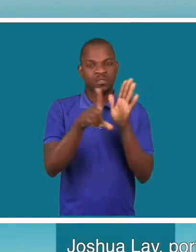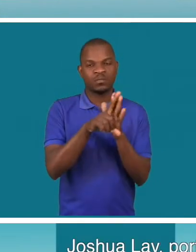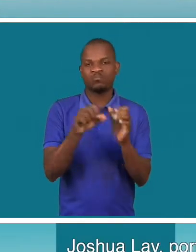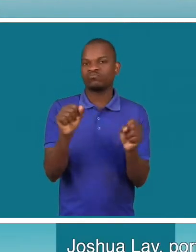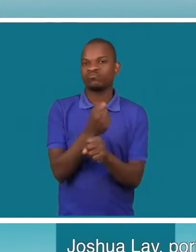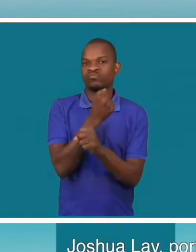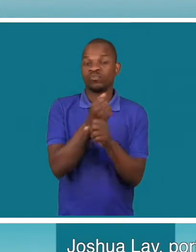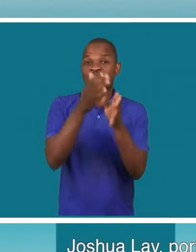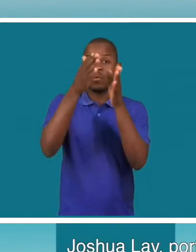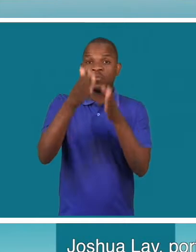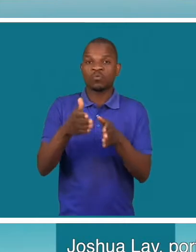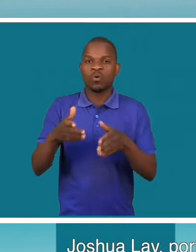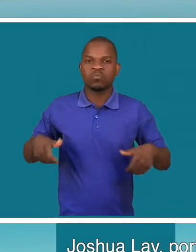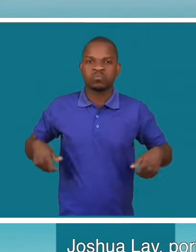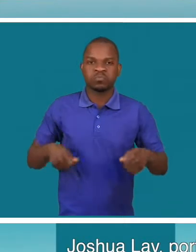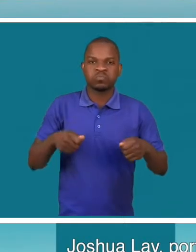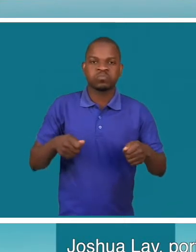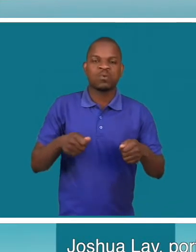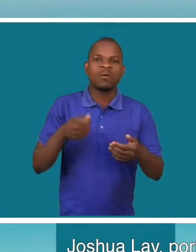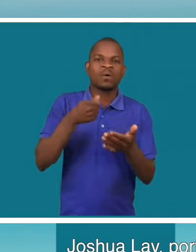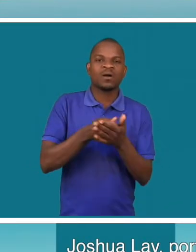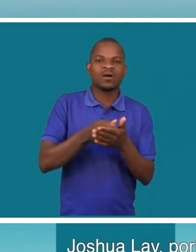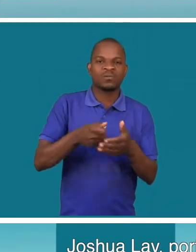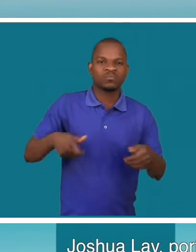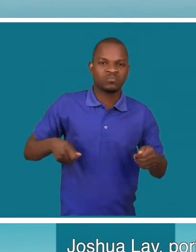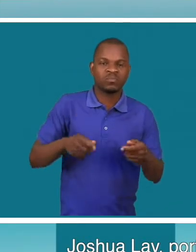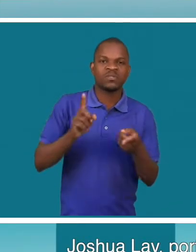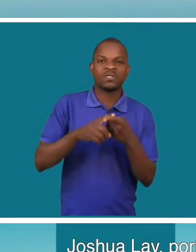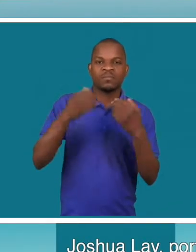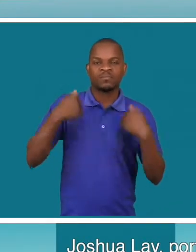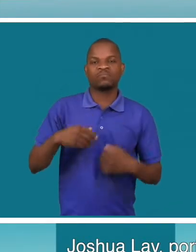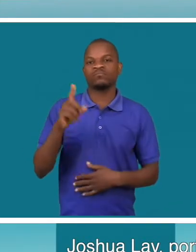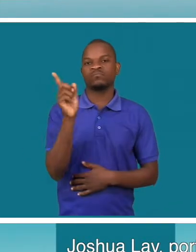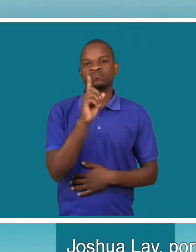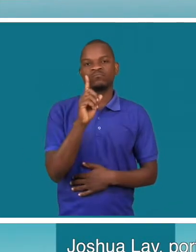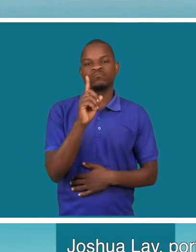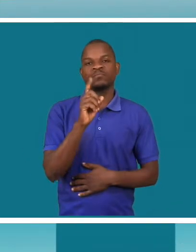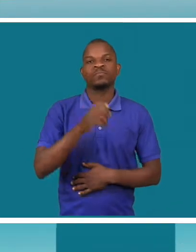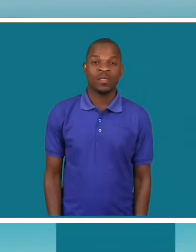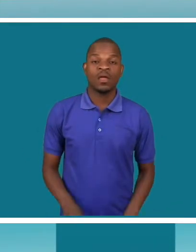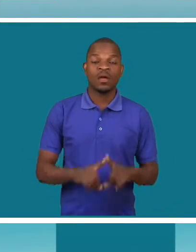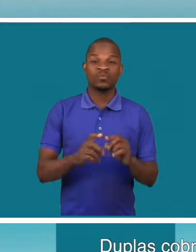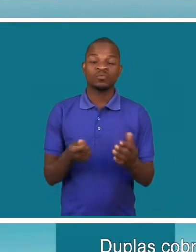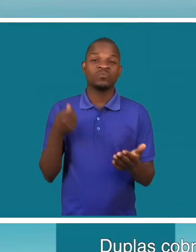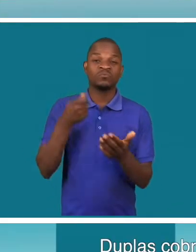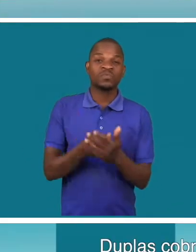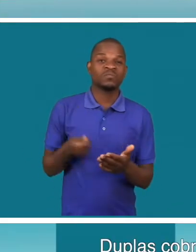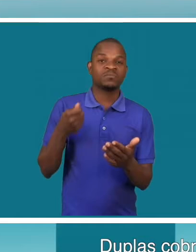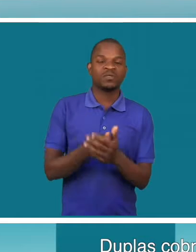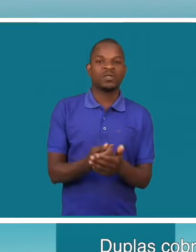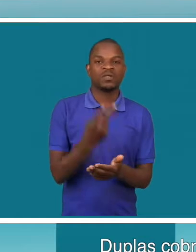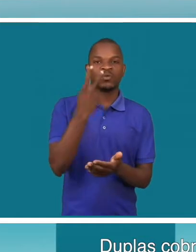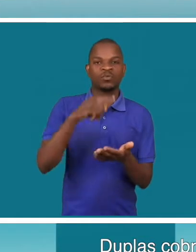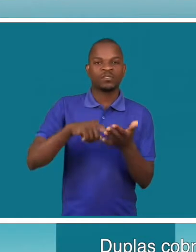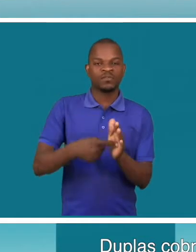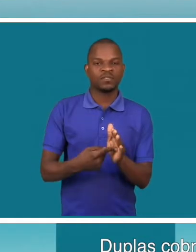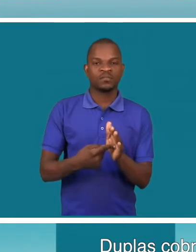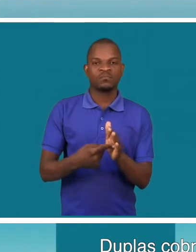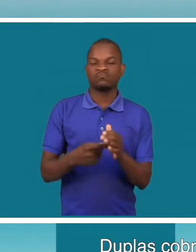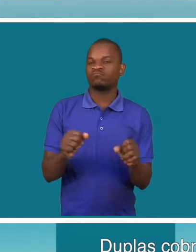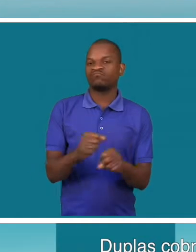de maputo explica aqui a lei penaliza casos de dupla cobrança dupla com branco cobrança de uma única